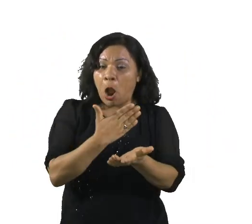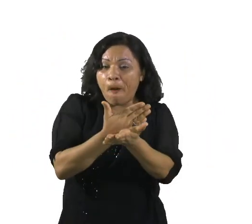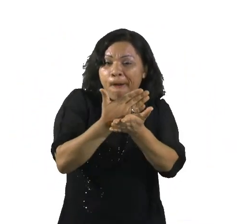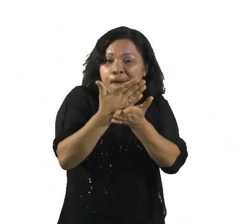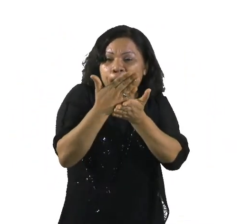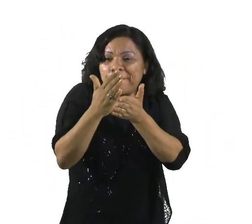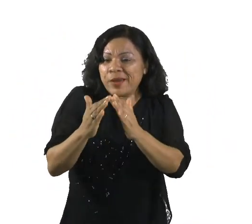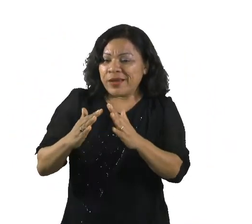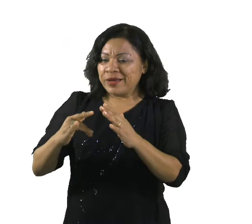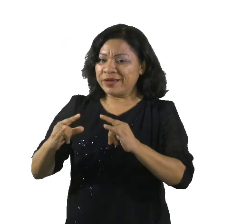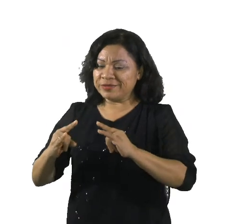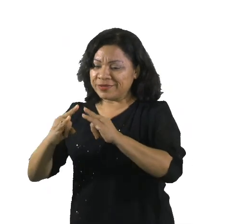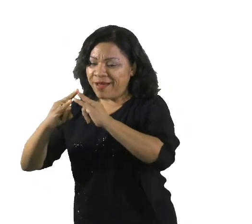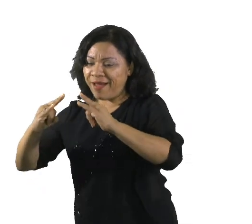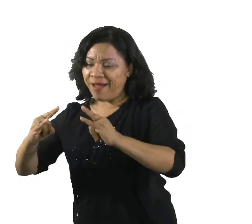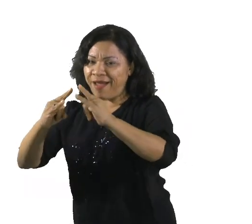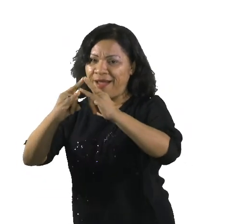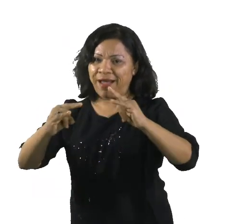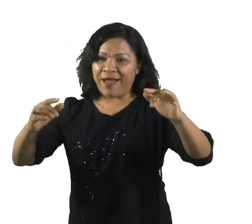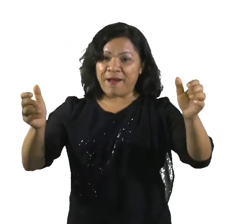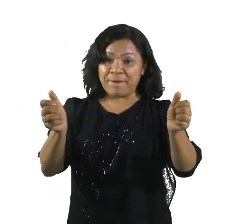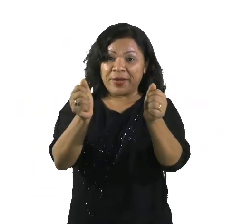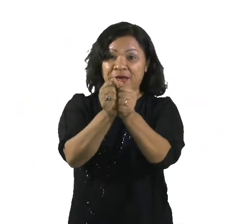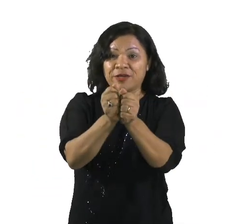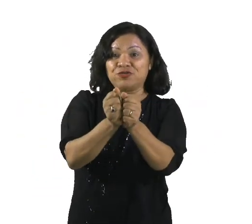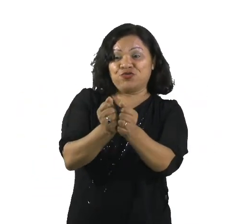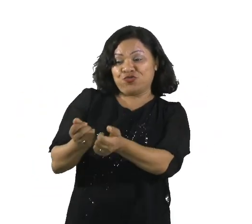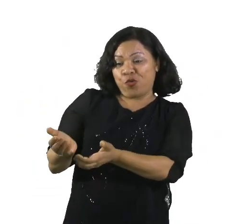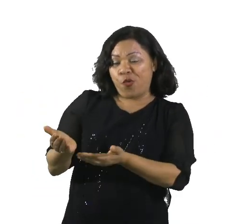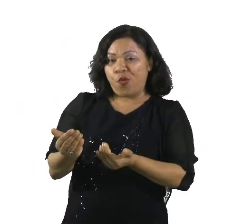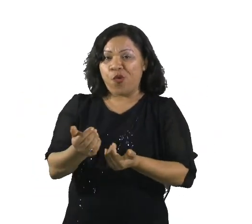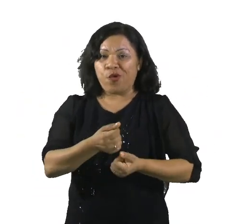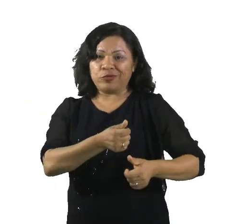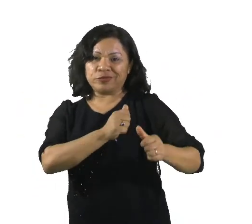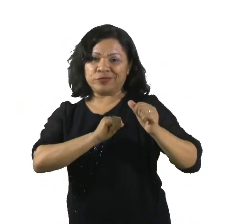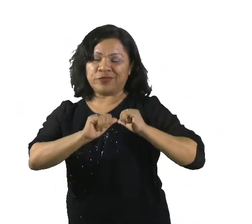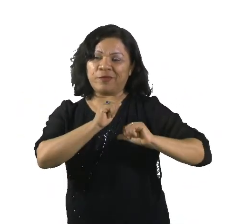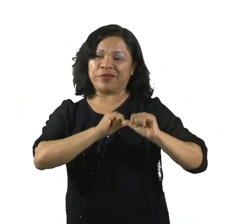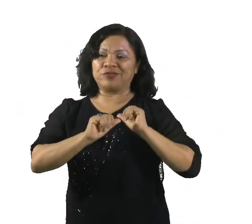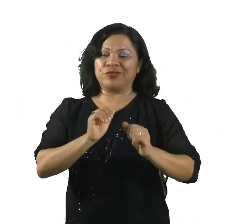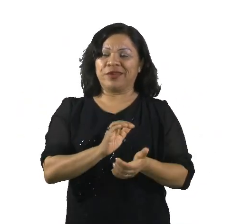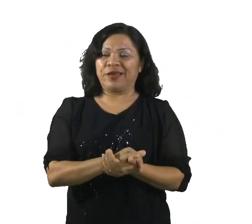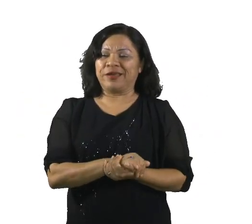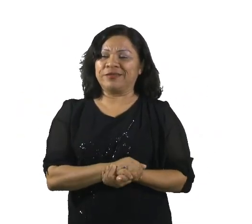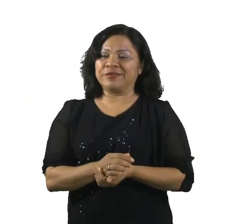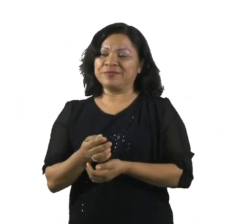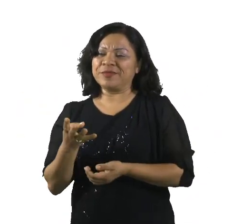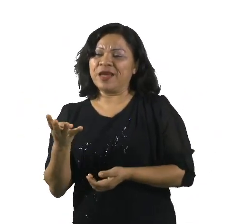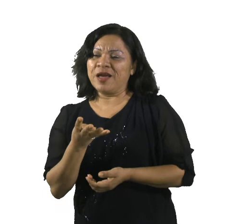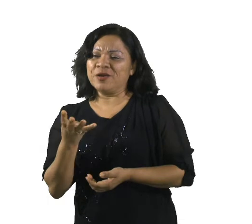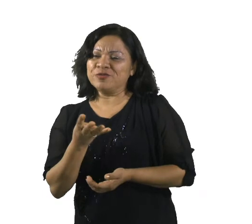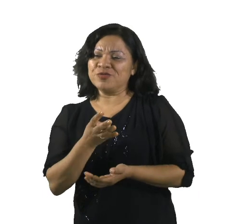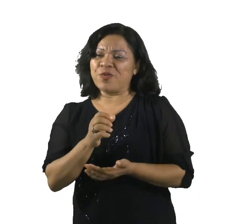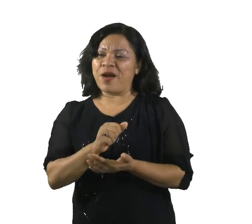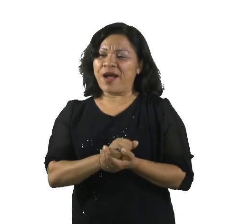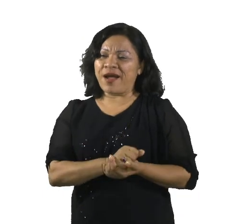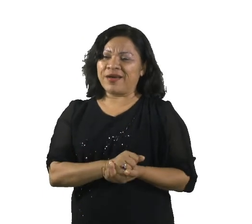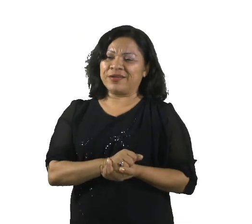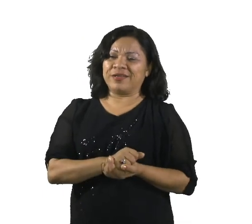apaixonados, Lisandro, Hérmia, Demétrio e Helena. Os 4 sofrem de amores